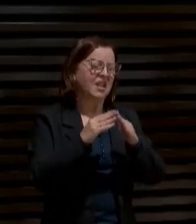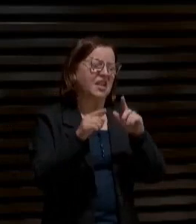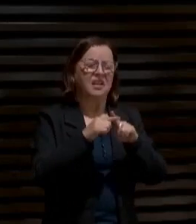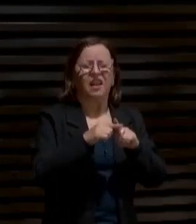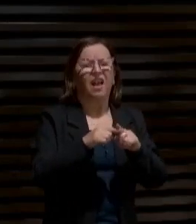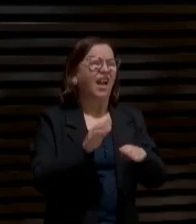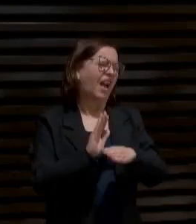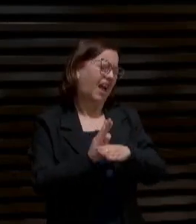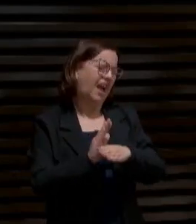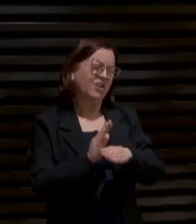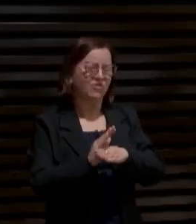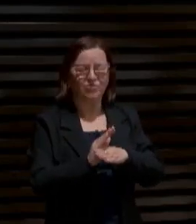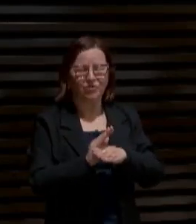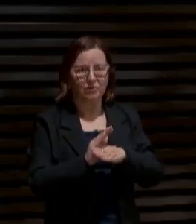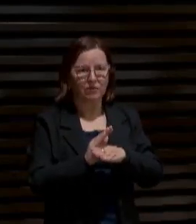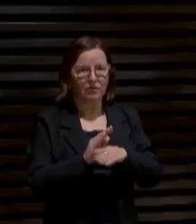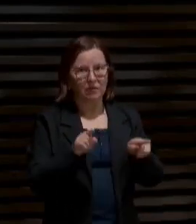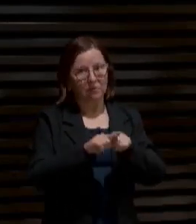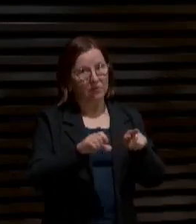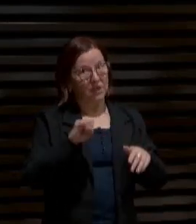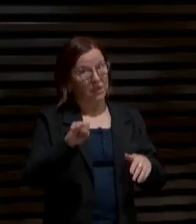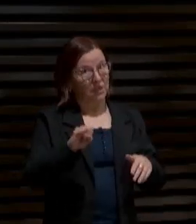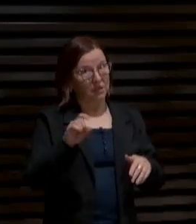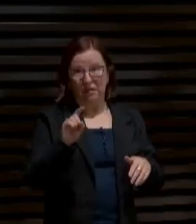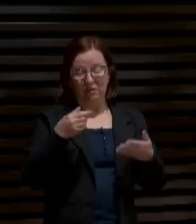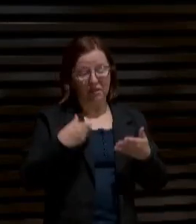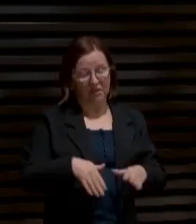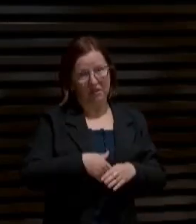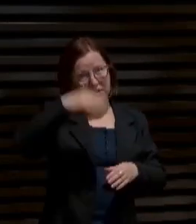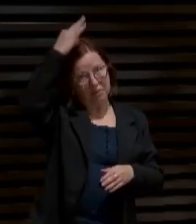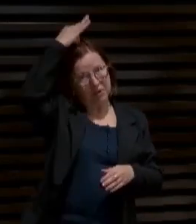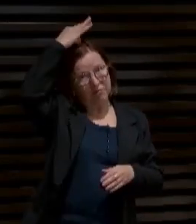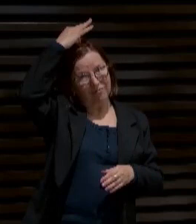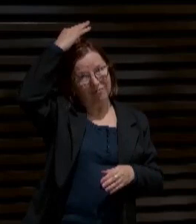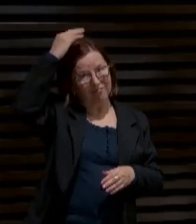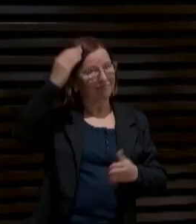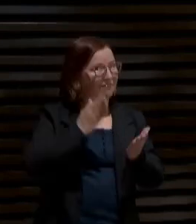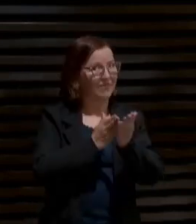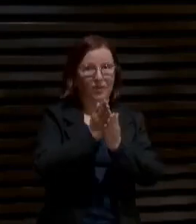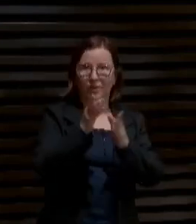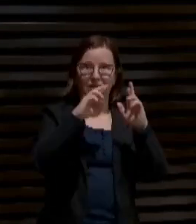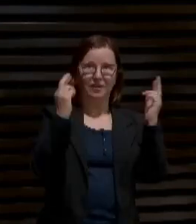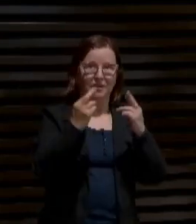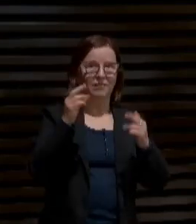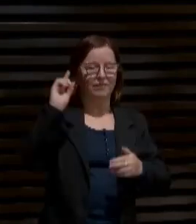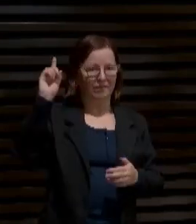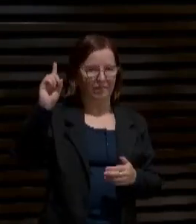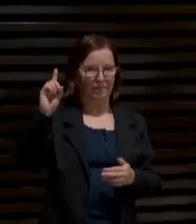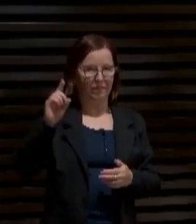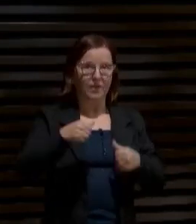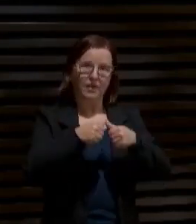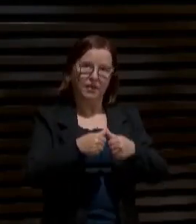em algum departamento ali mas se não nascer de novo meu irmão não vai entrar no reino de Deus então isso é muito sério